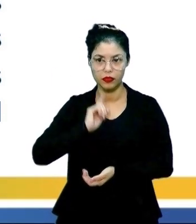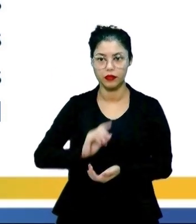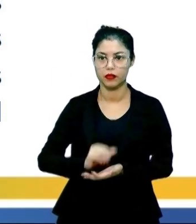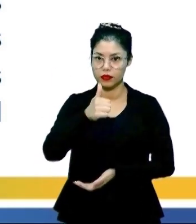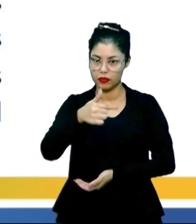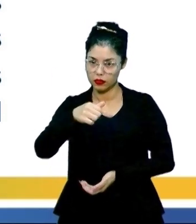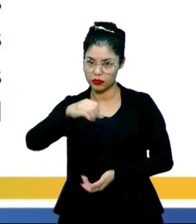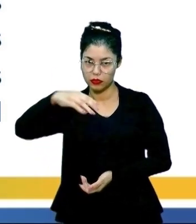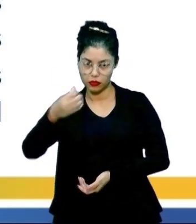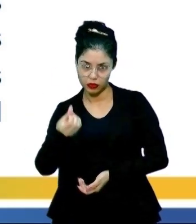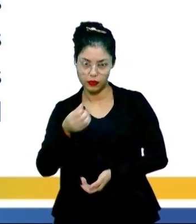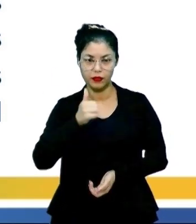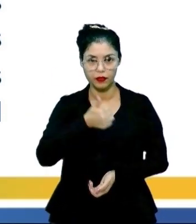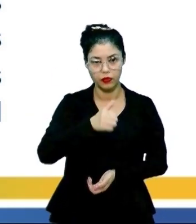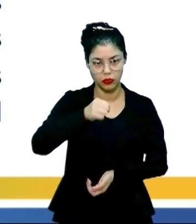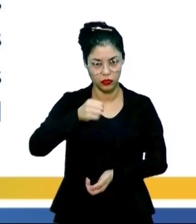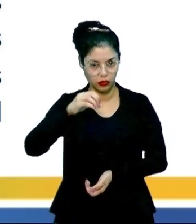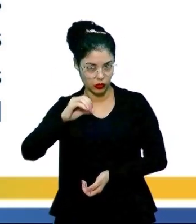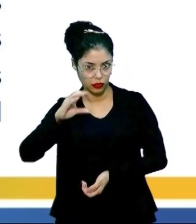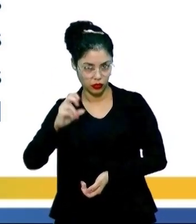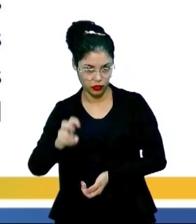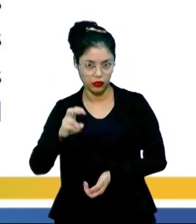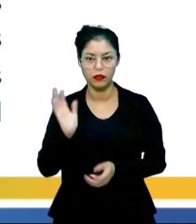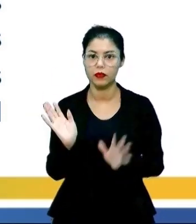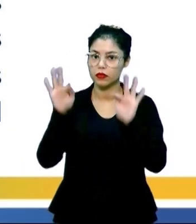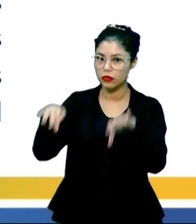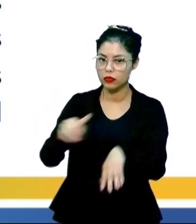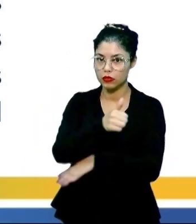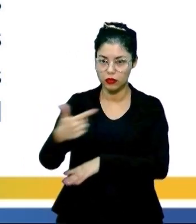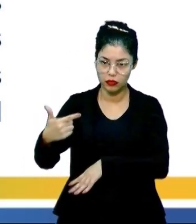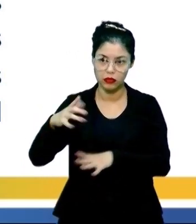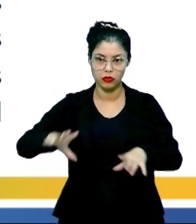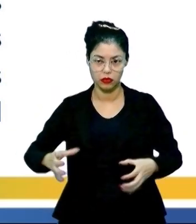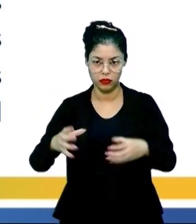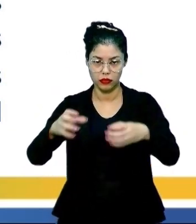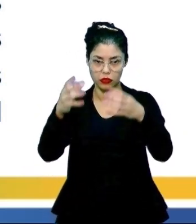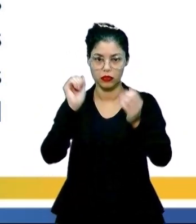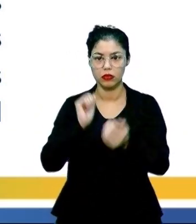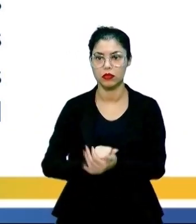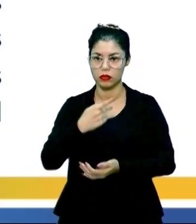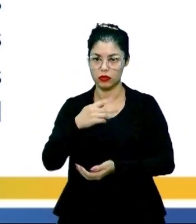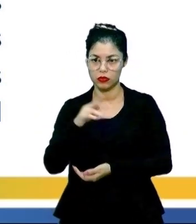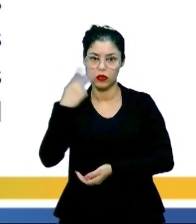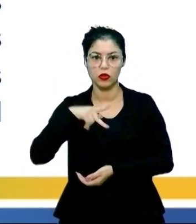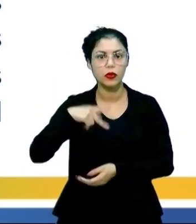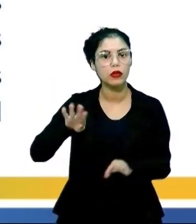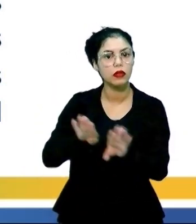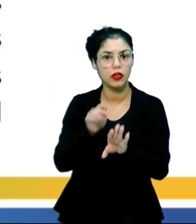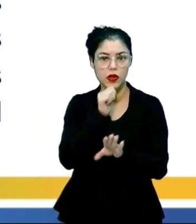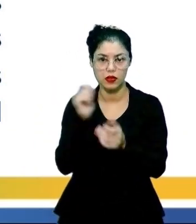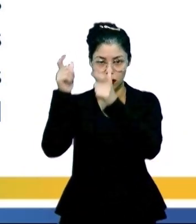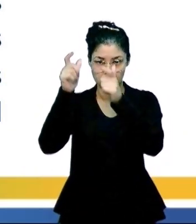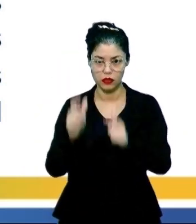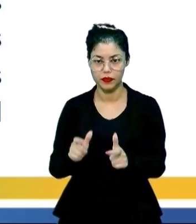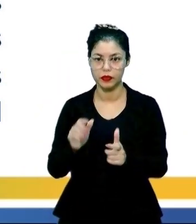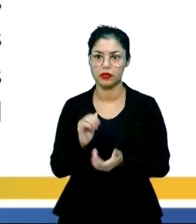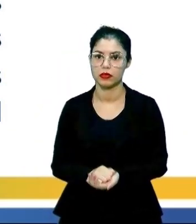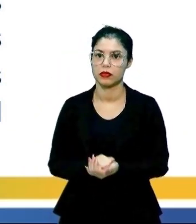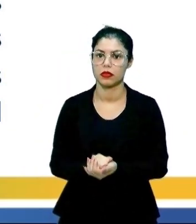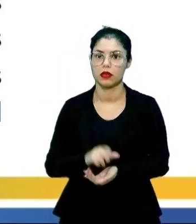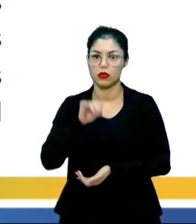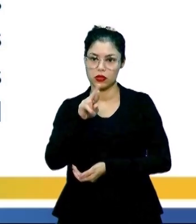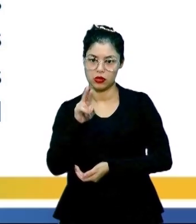Entre 1796 e 1805, finaliza as 12 esculturas dos profetas localizadas